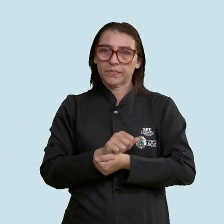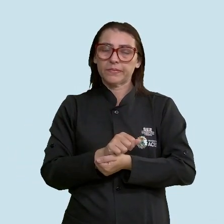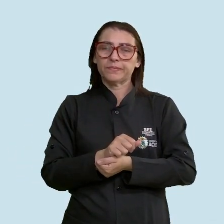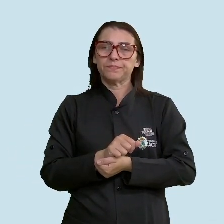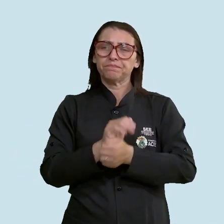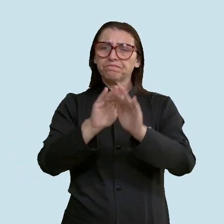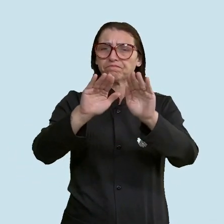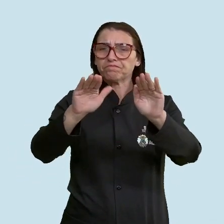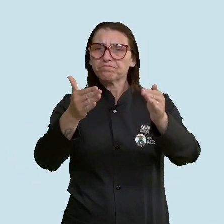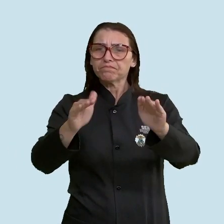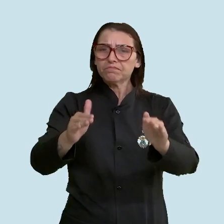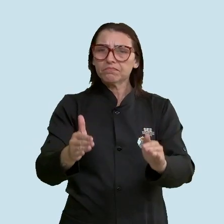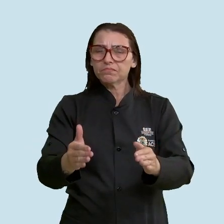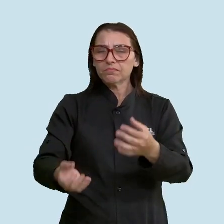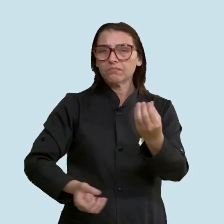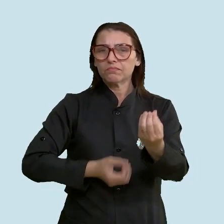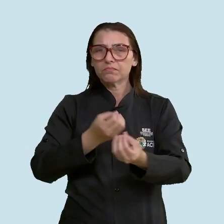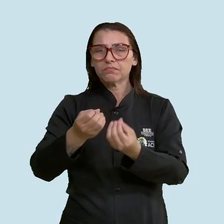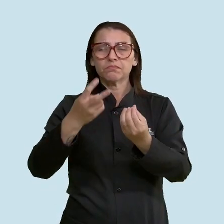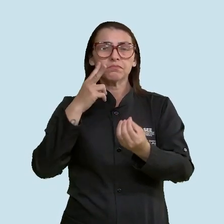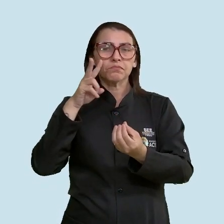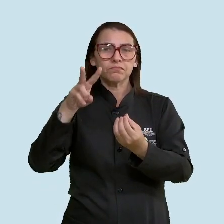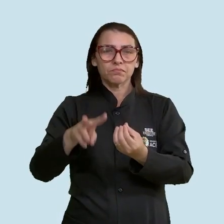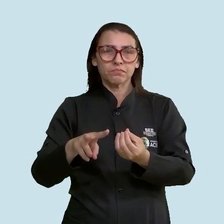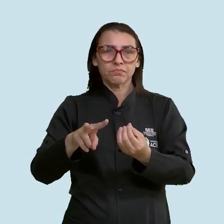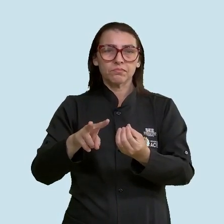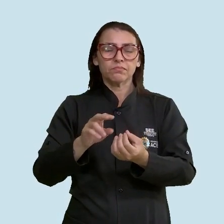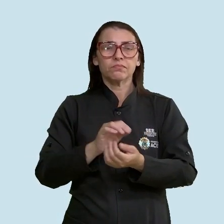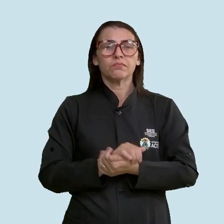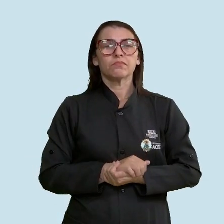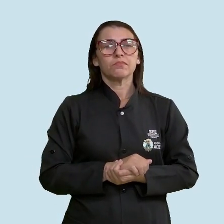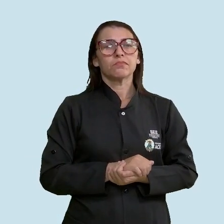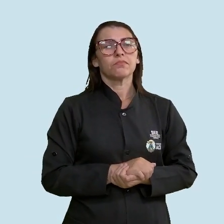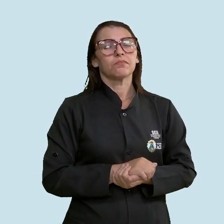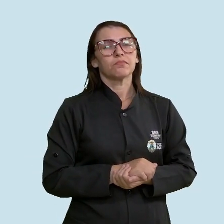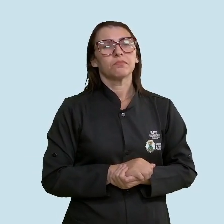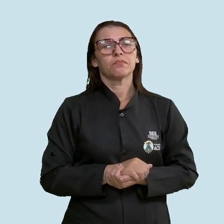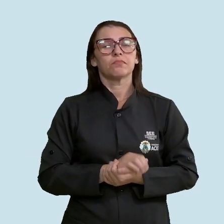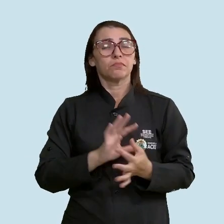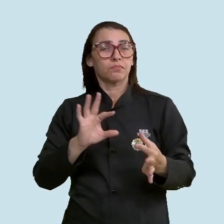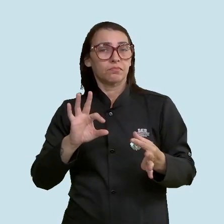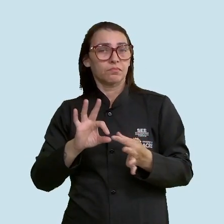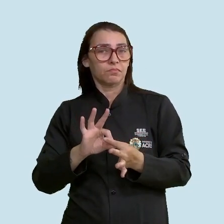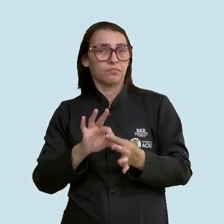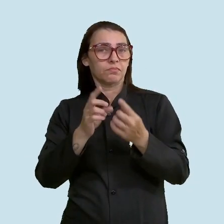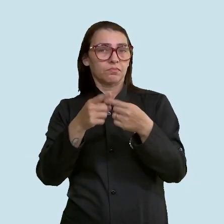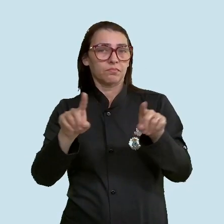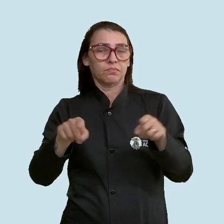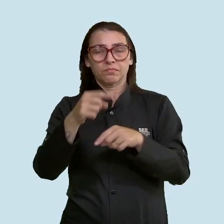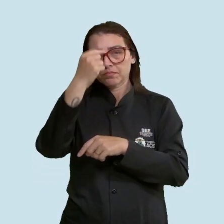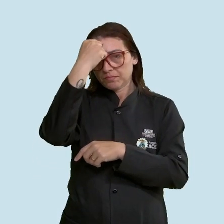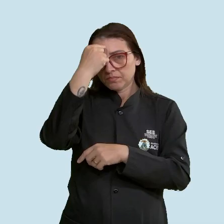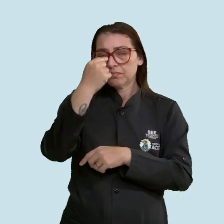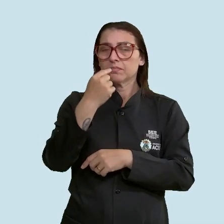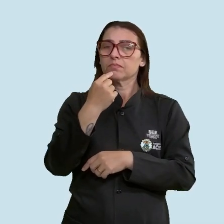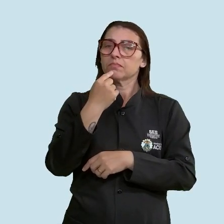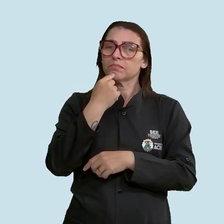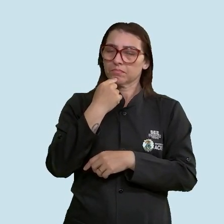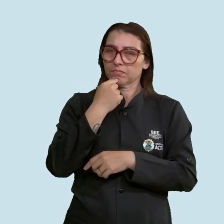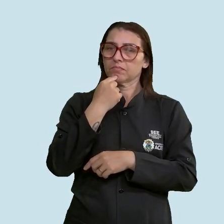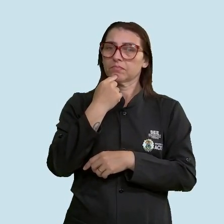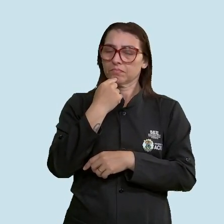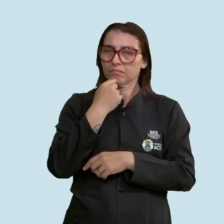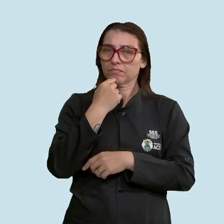moldam como o enxergamos. Então, eles unem música, imagem e